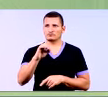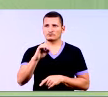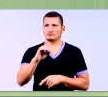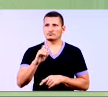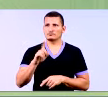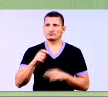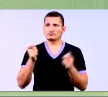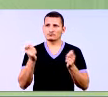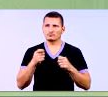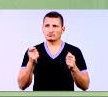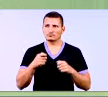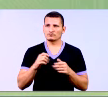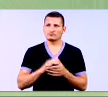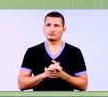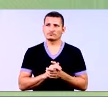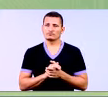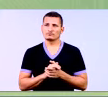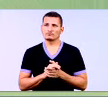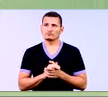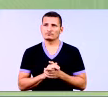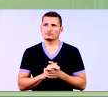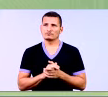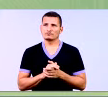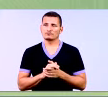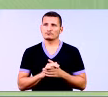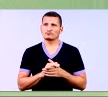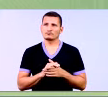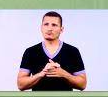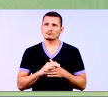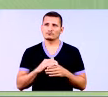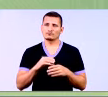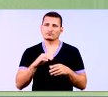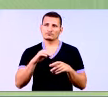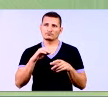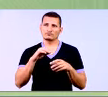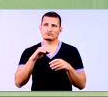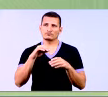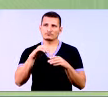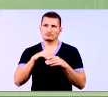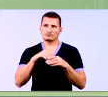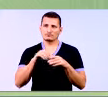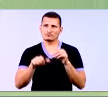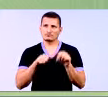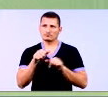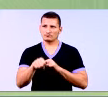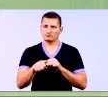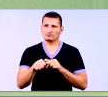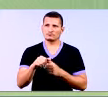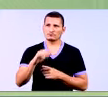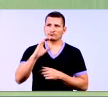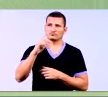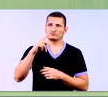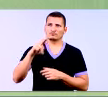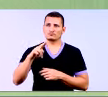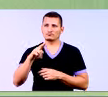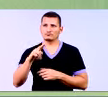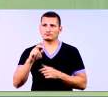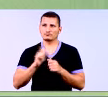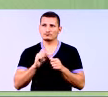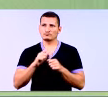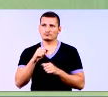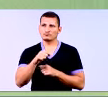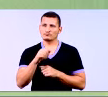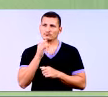em termos de circuito integrado, na lógica, eu converter um processador de 2 núcleos, fazer ele trabalhar como se ele